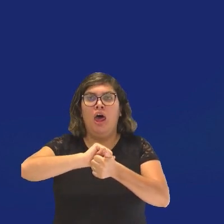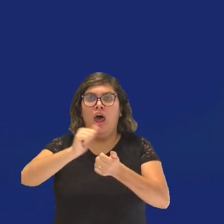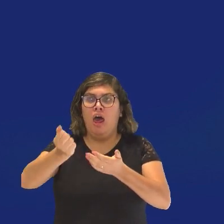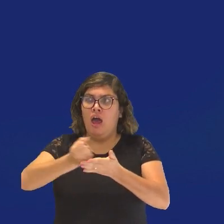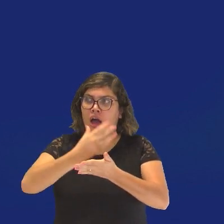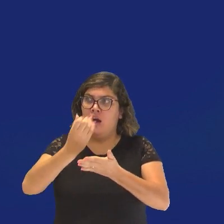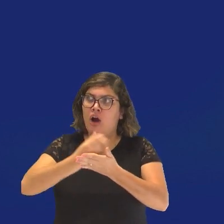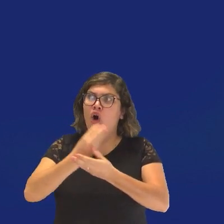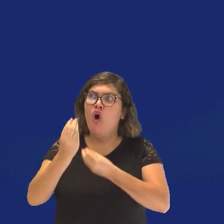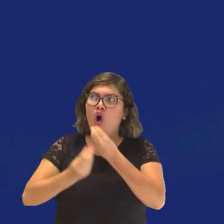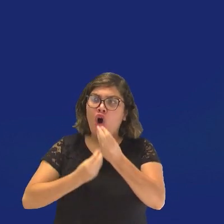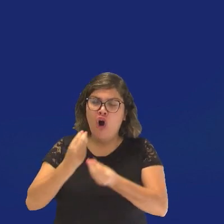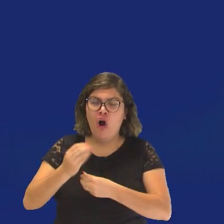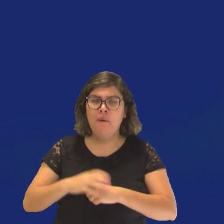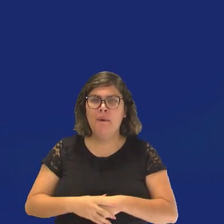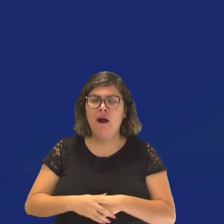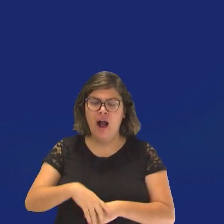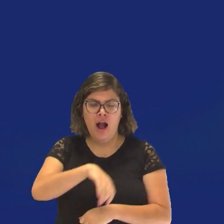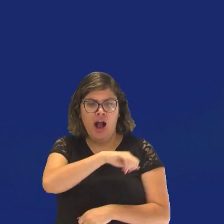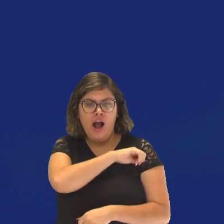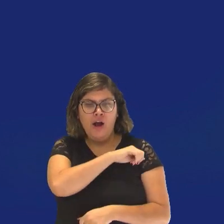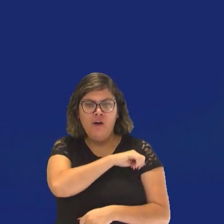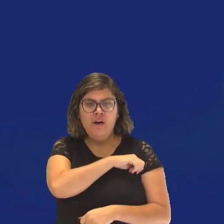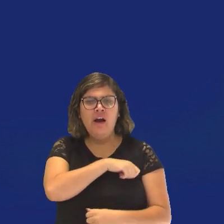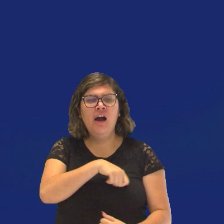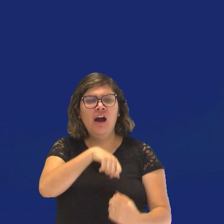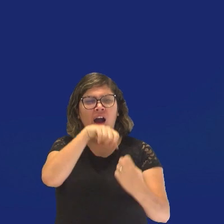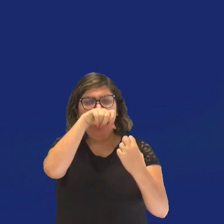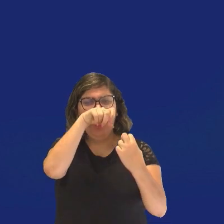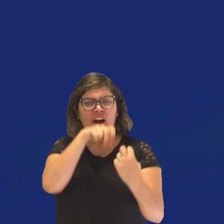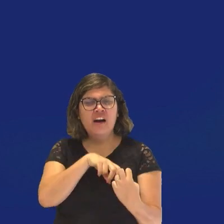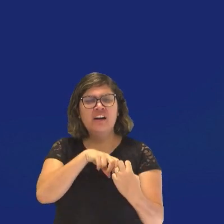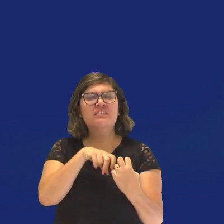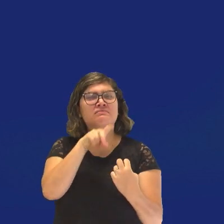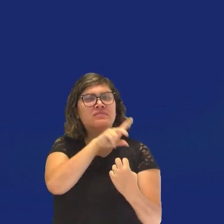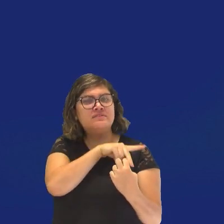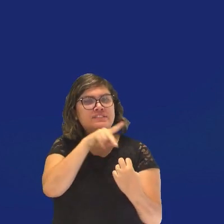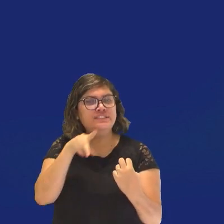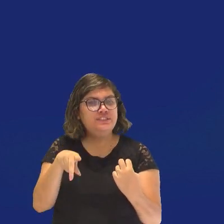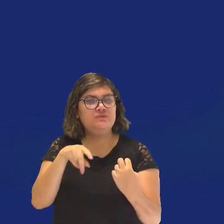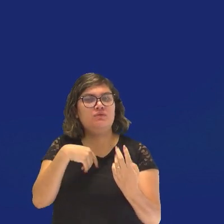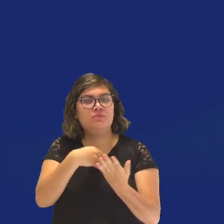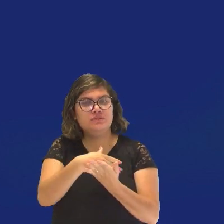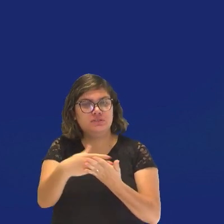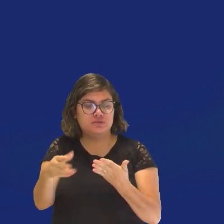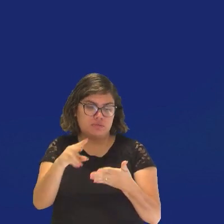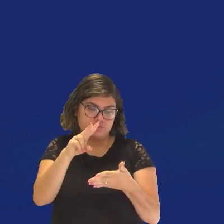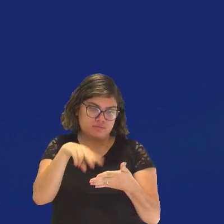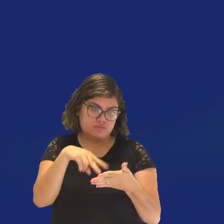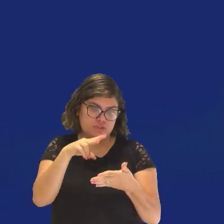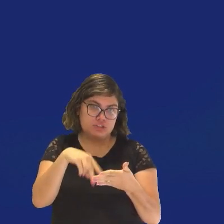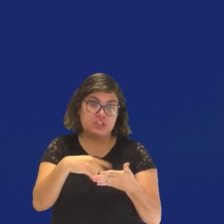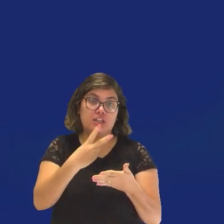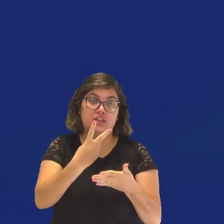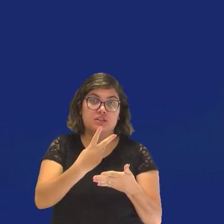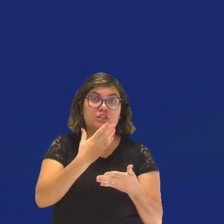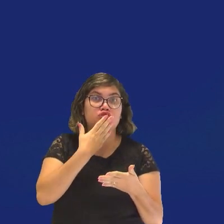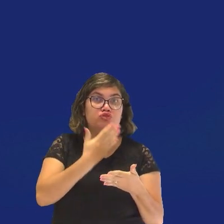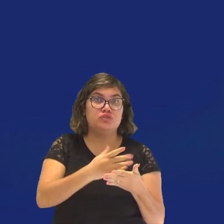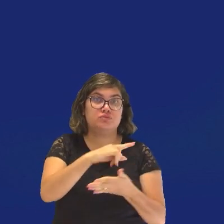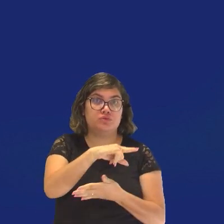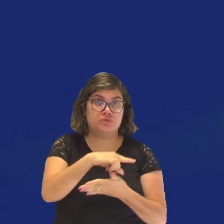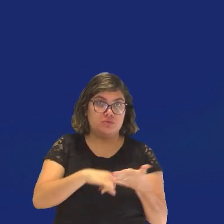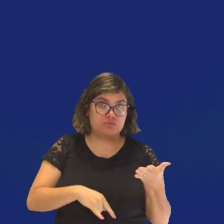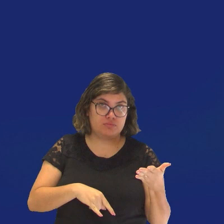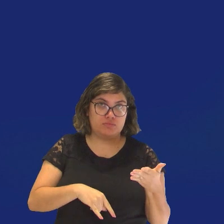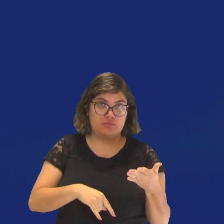um teste de fluência? O aluno senta-se junto do seu professor e ele vai ler três tipos de documento.